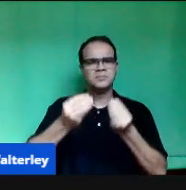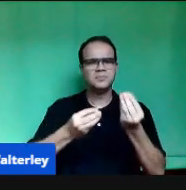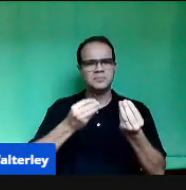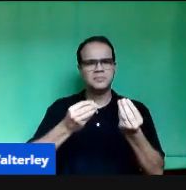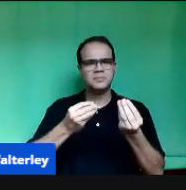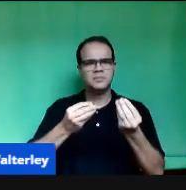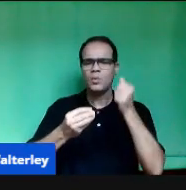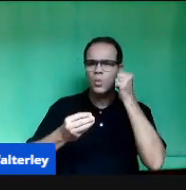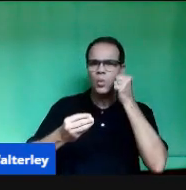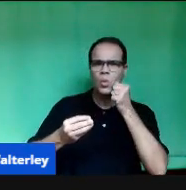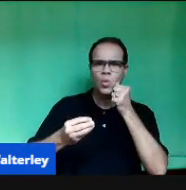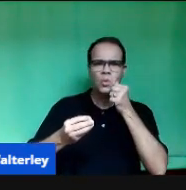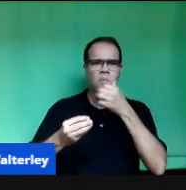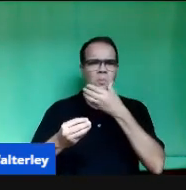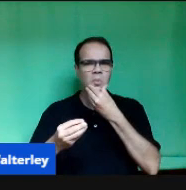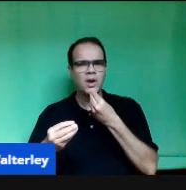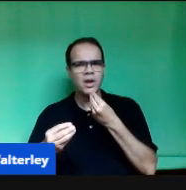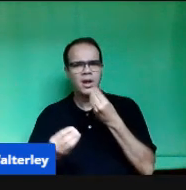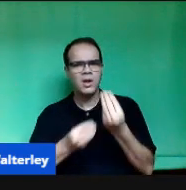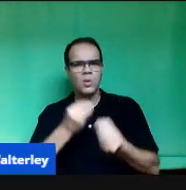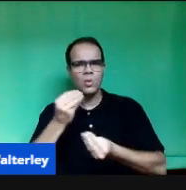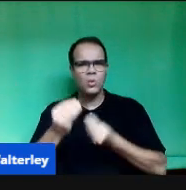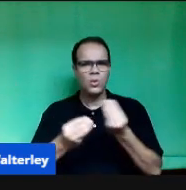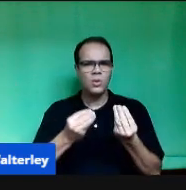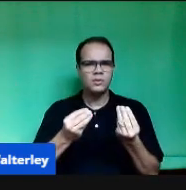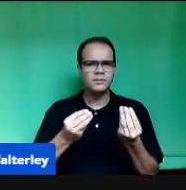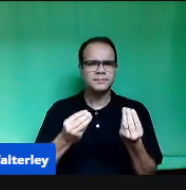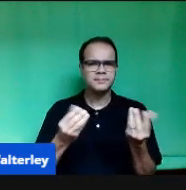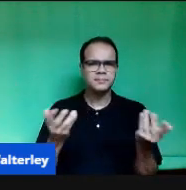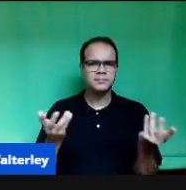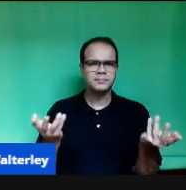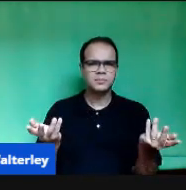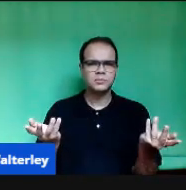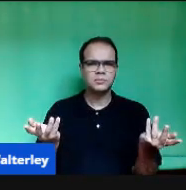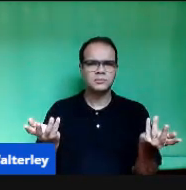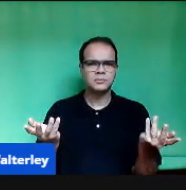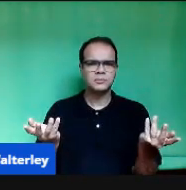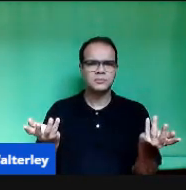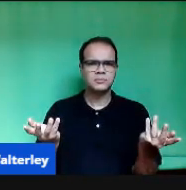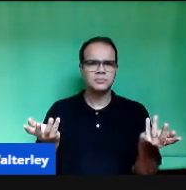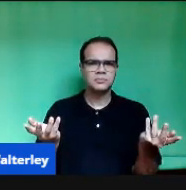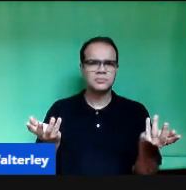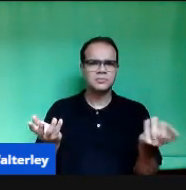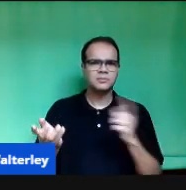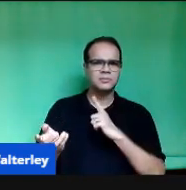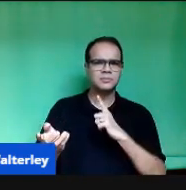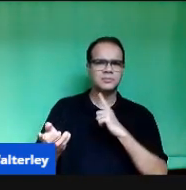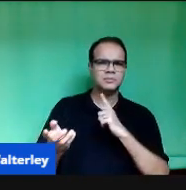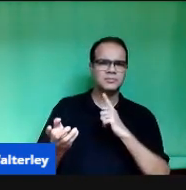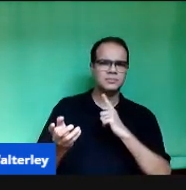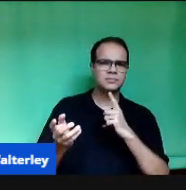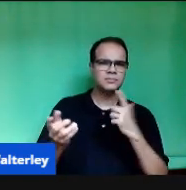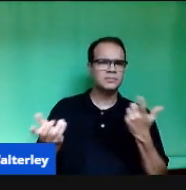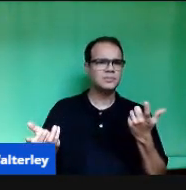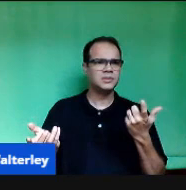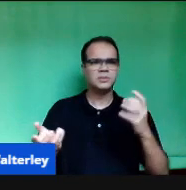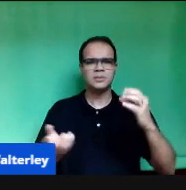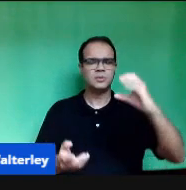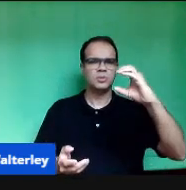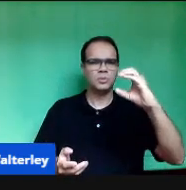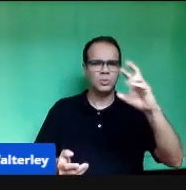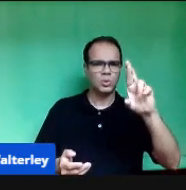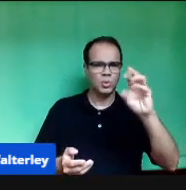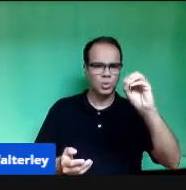biológico. Então, como o próprio nome diz, sexo biológico é o conjunto de informações cromossômicas